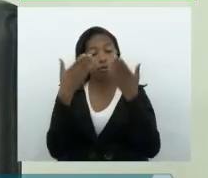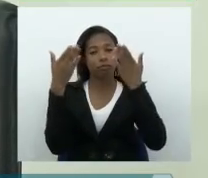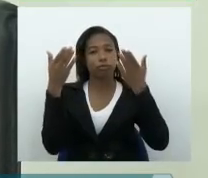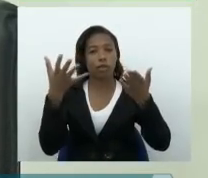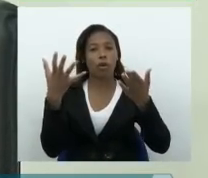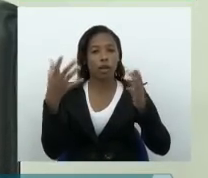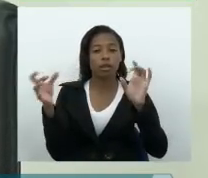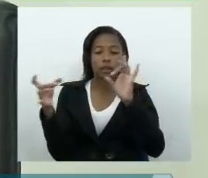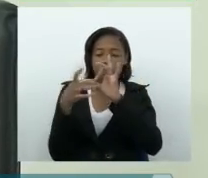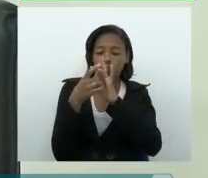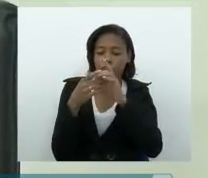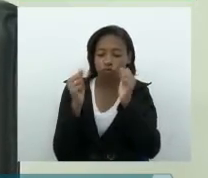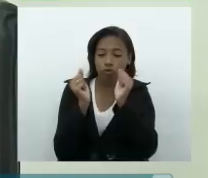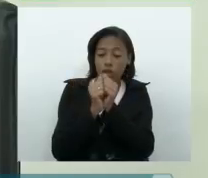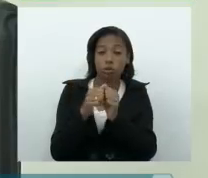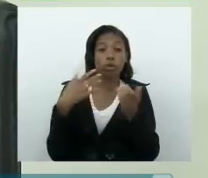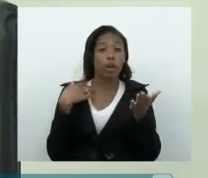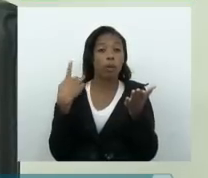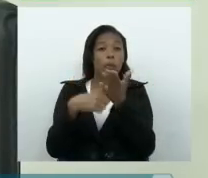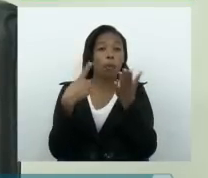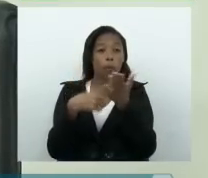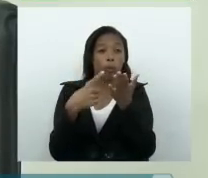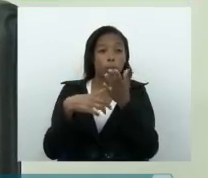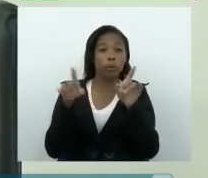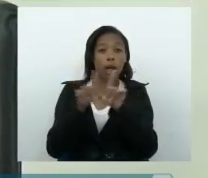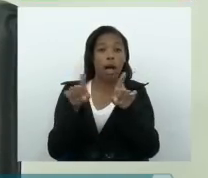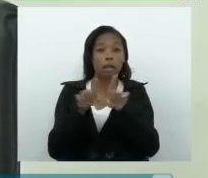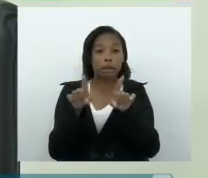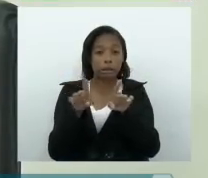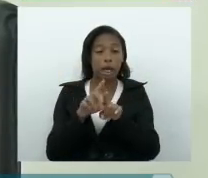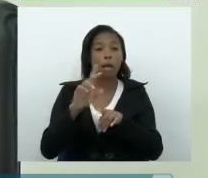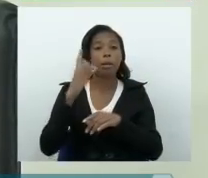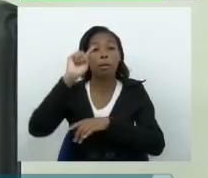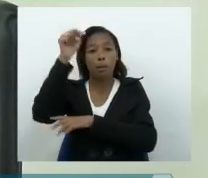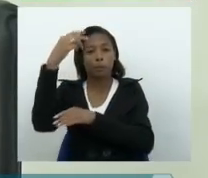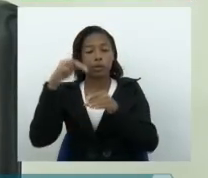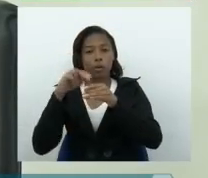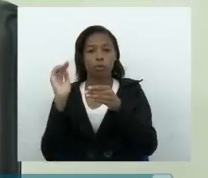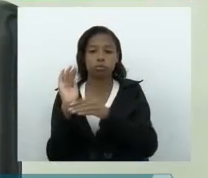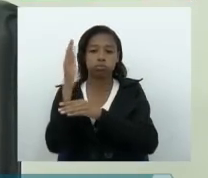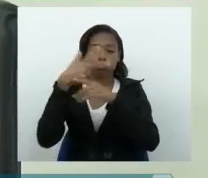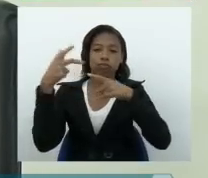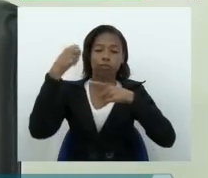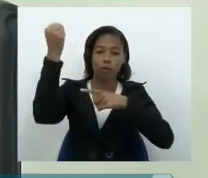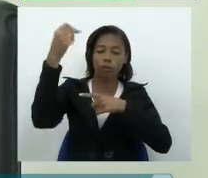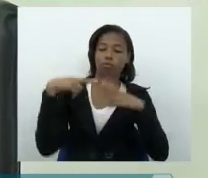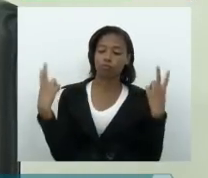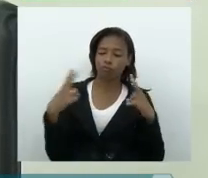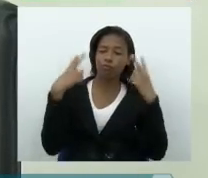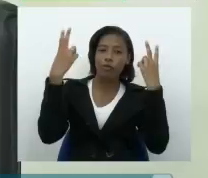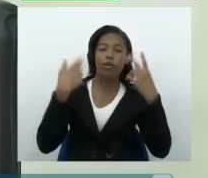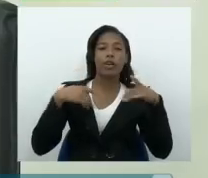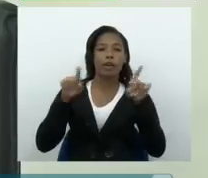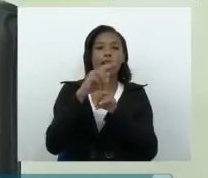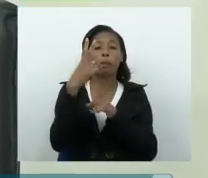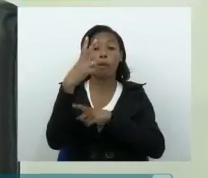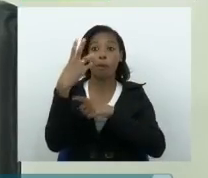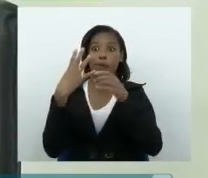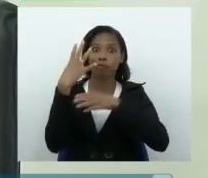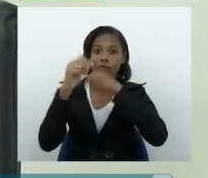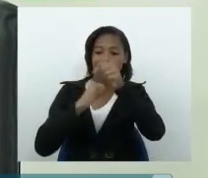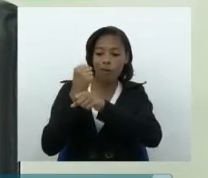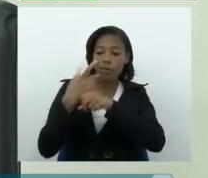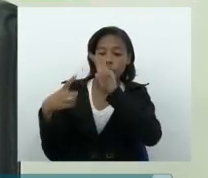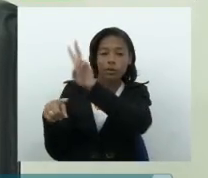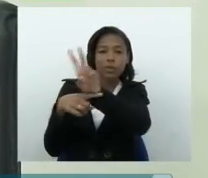fazer aliança. É com você que eu quero contar no segundo turno para que nos leve à vitória e para que nos dê 4 anos para cuidar